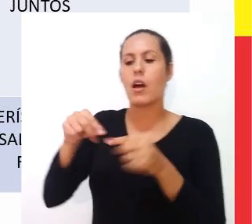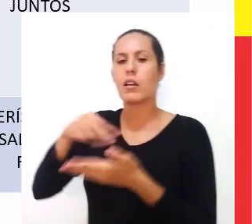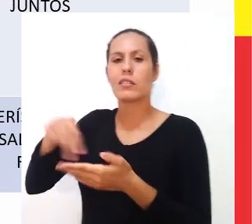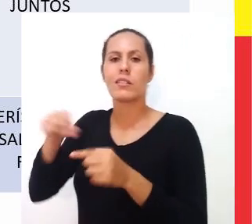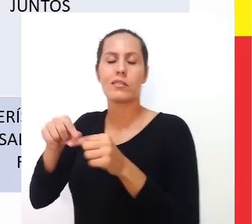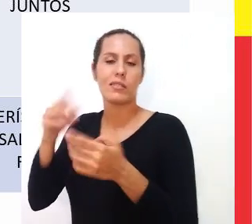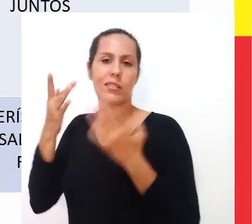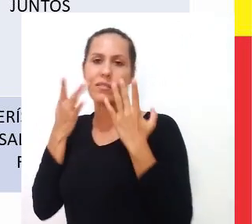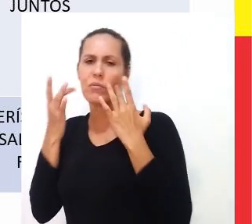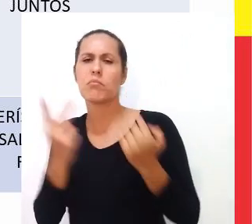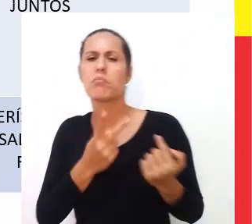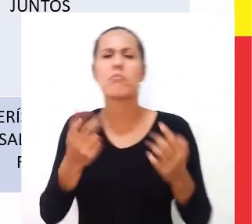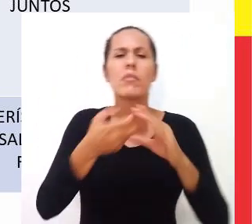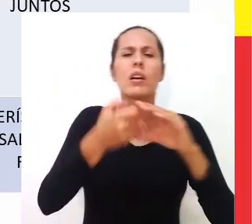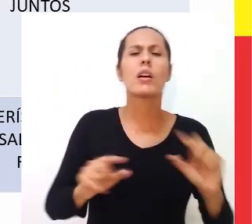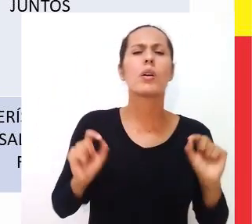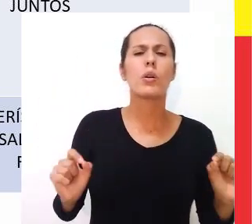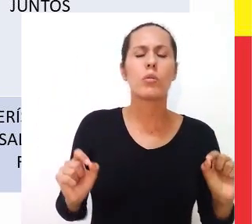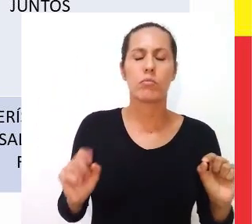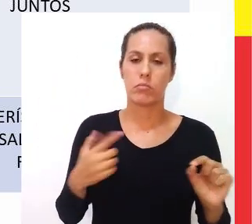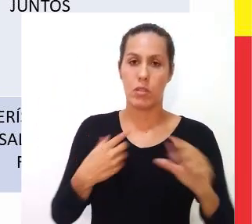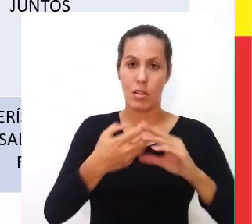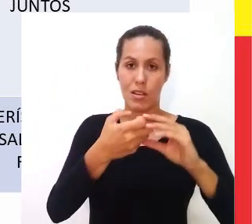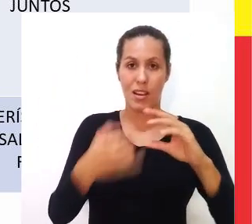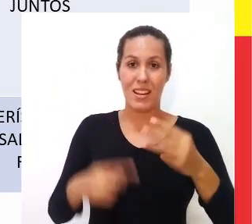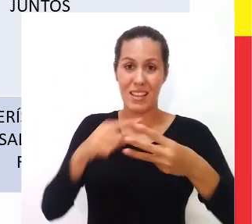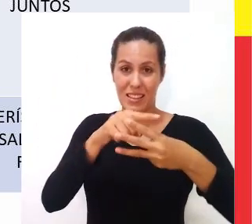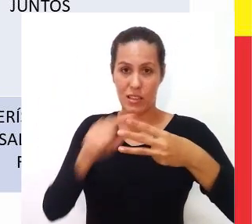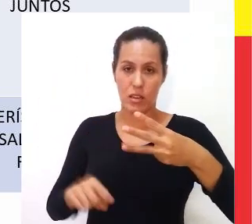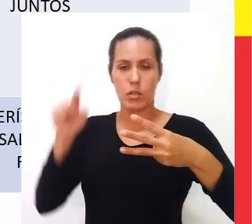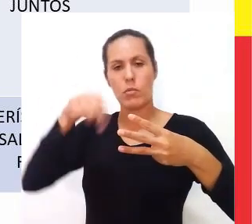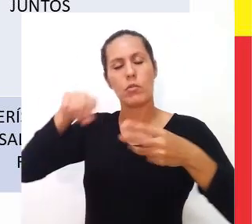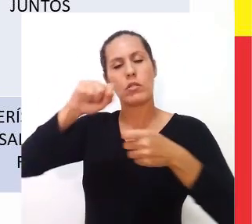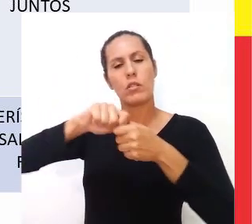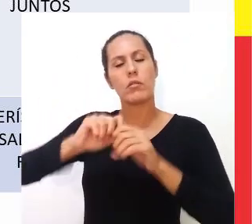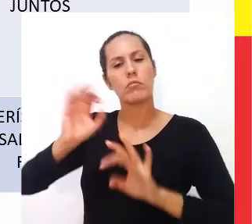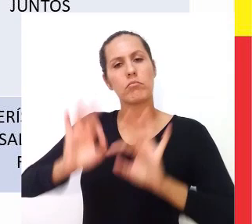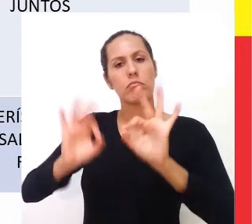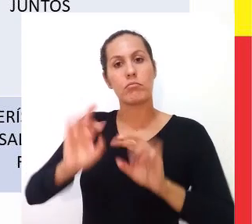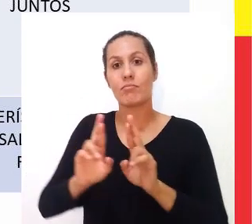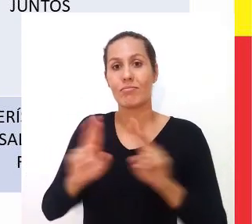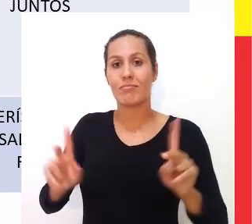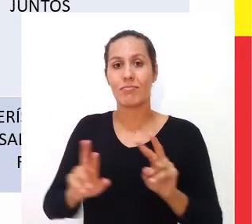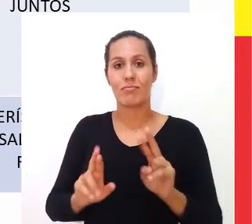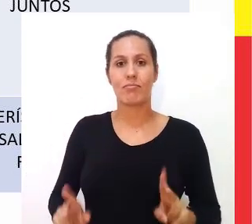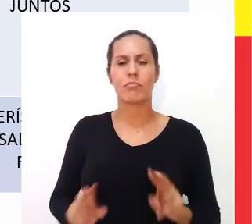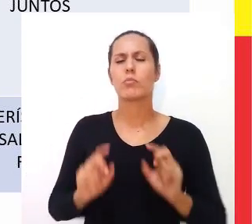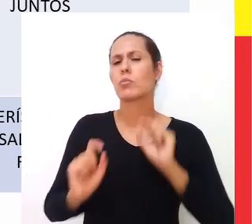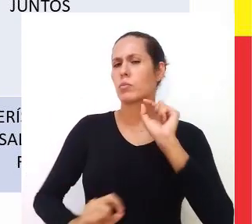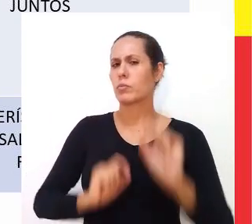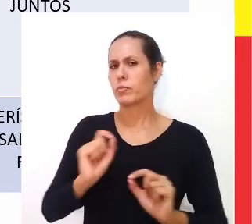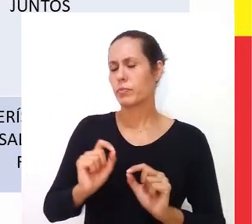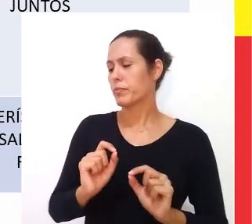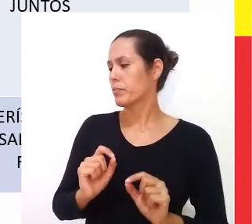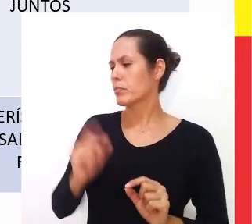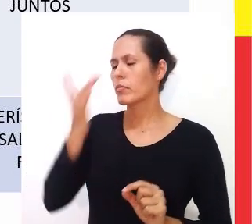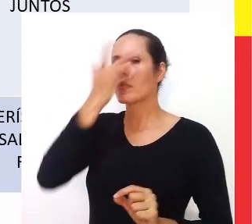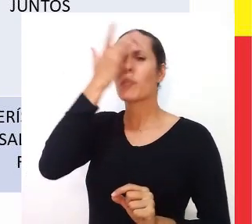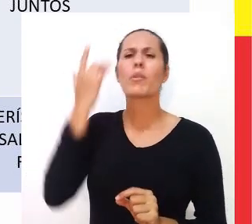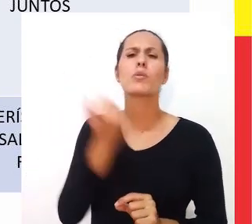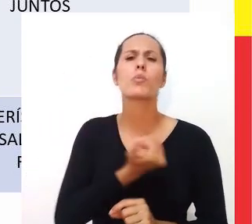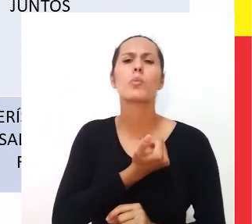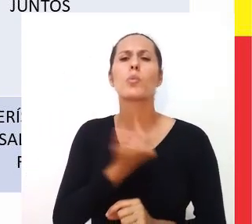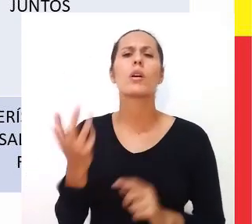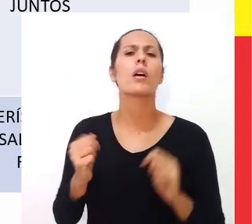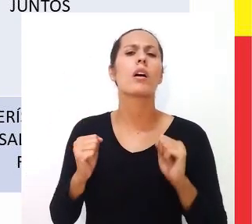teatro, tá bom? Então, por exemplo, nas características, a gente colocou 3 características para vocês fazerem essa distinção. Então,